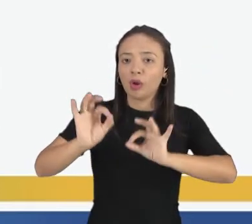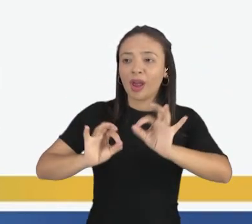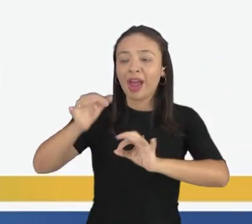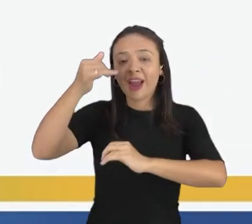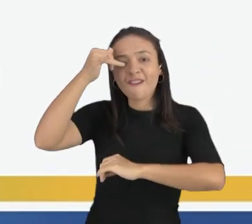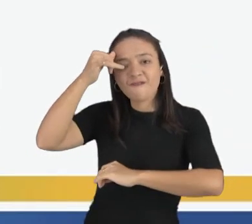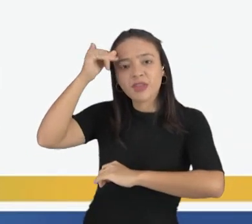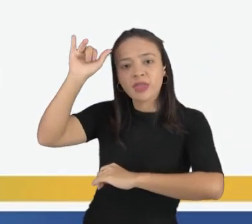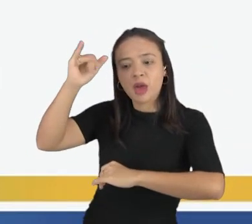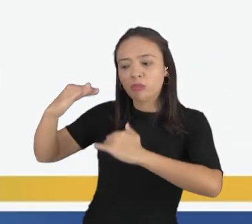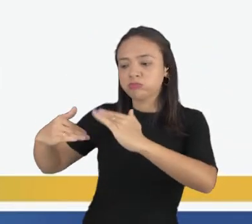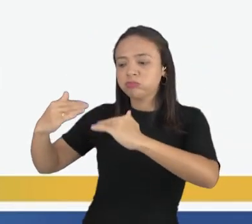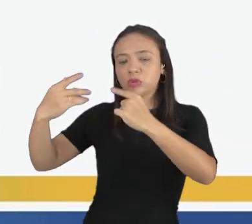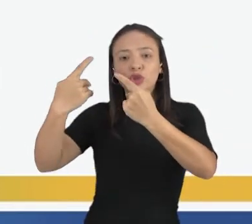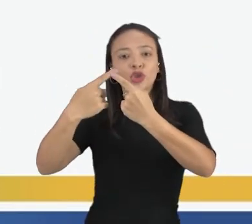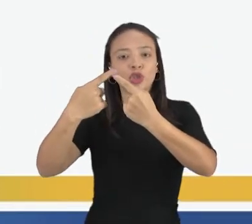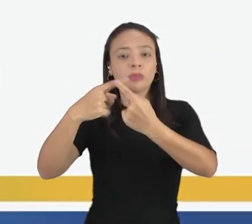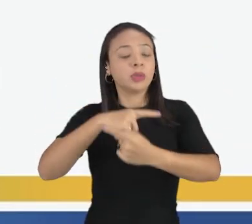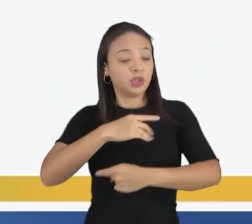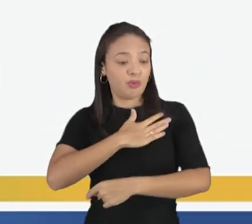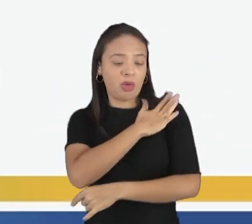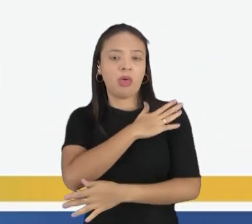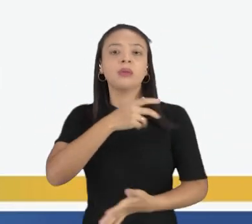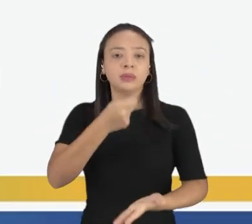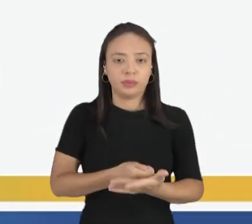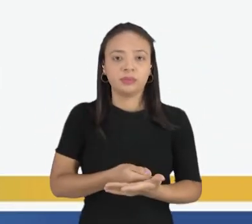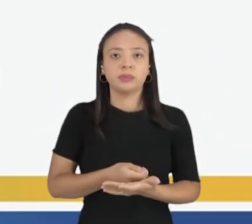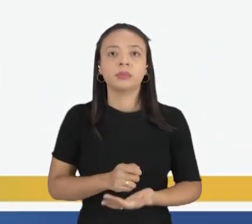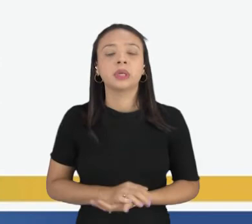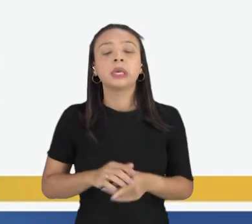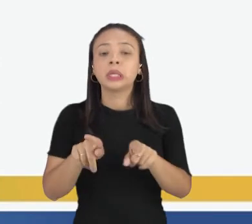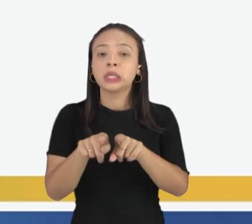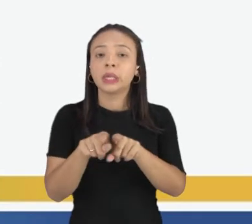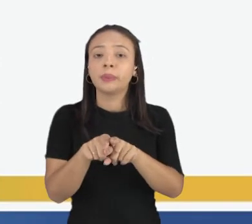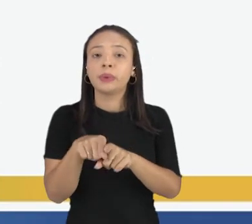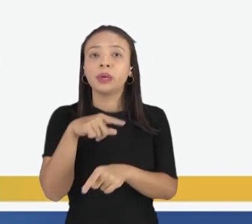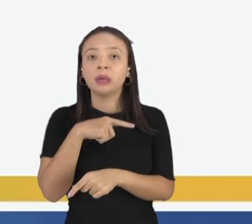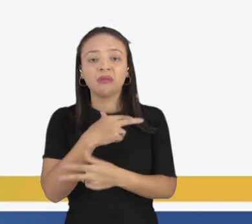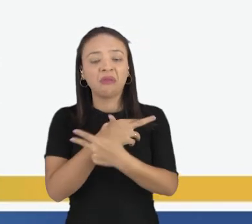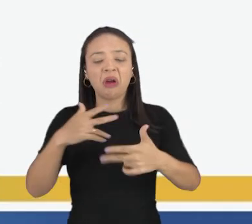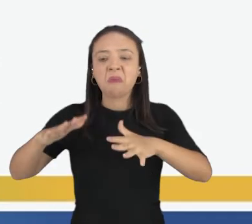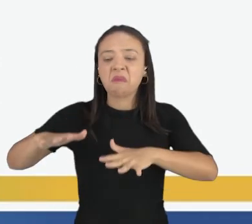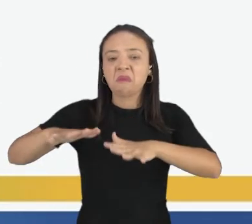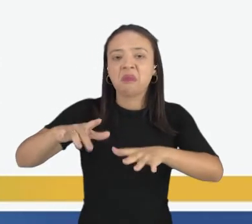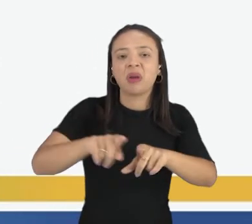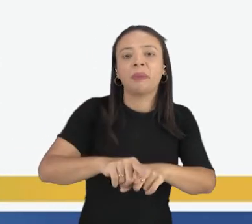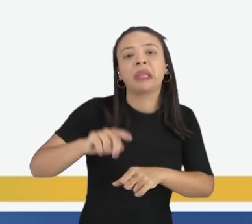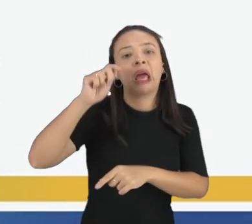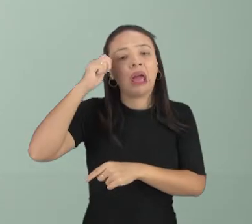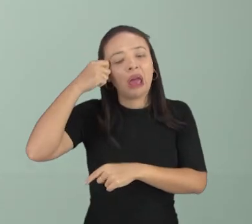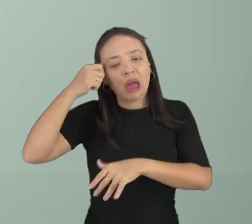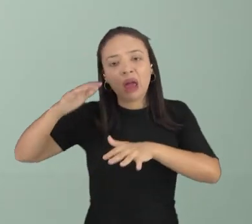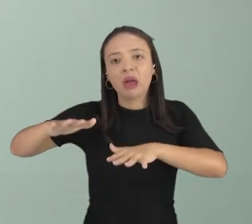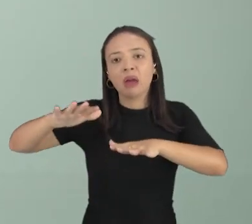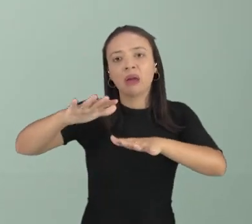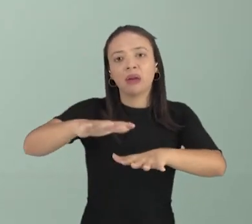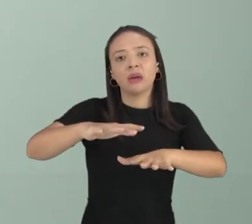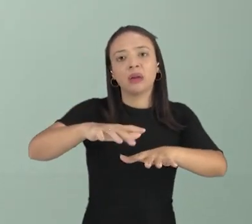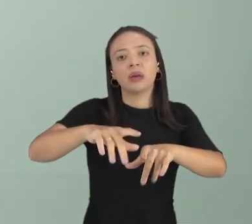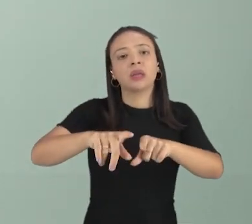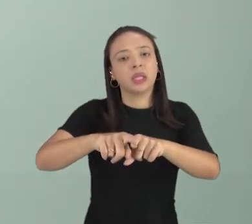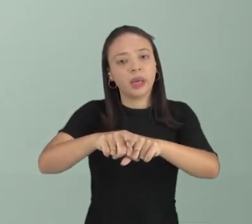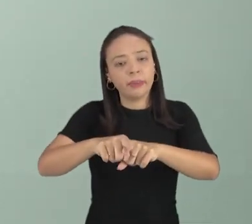de desenvolvimento aí da ditadura militar, tá, pessoal? E também a gente vai ter outros movimentos, como o movimento negro, né, que vai sofrer